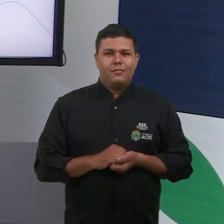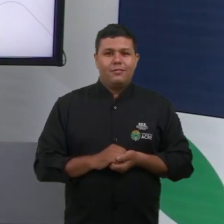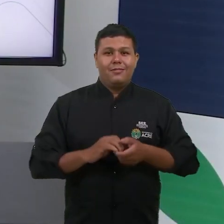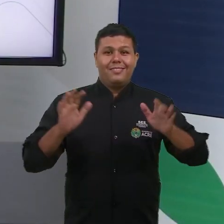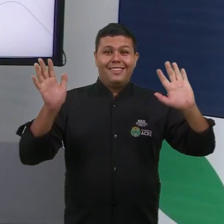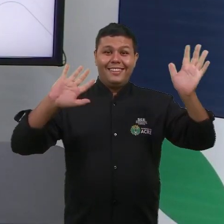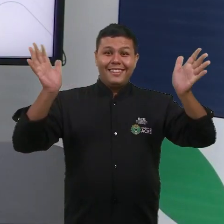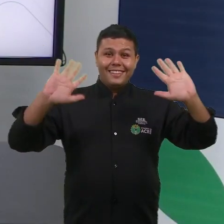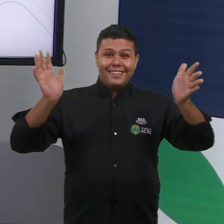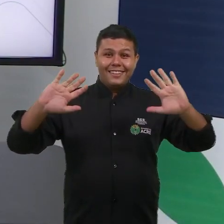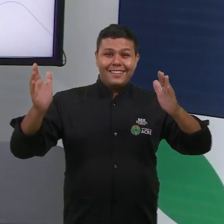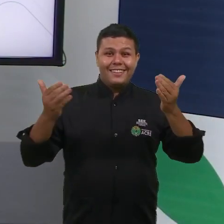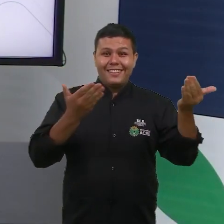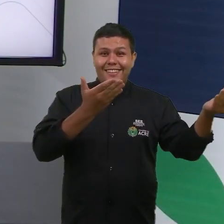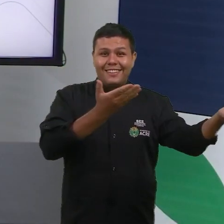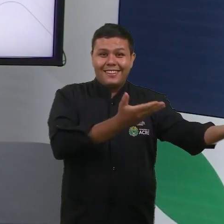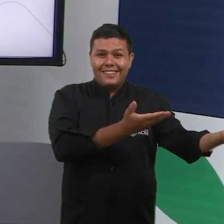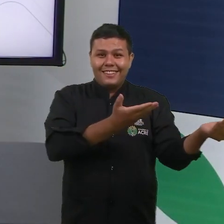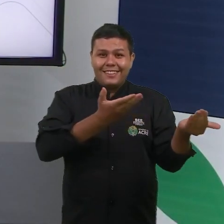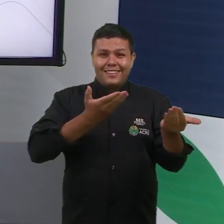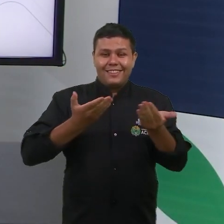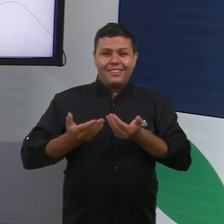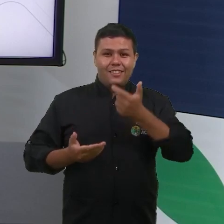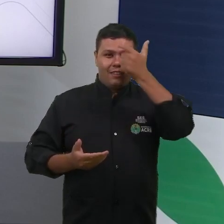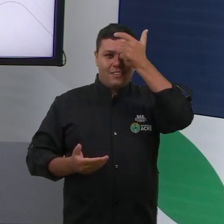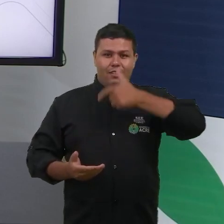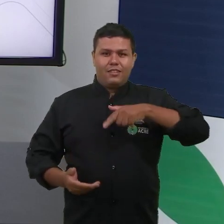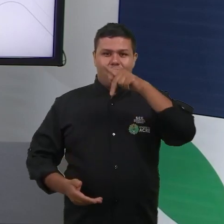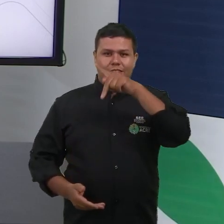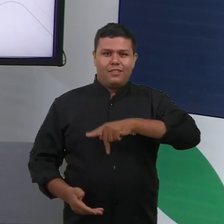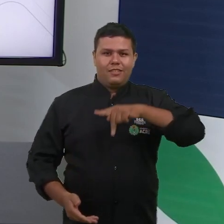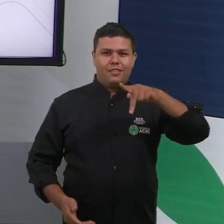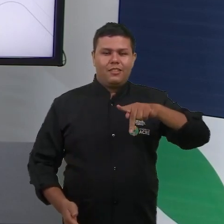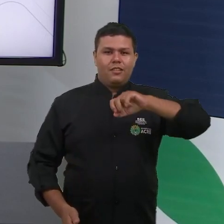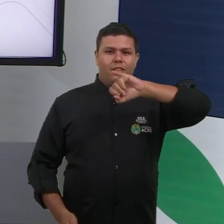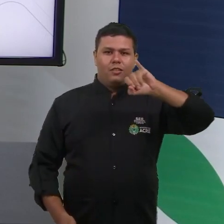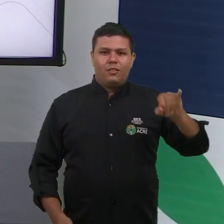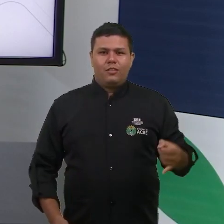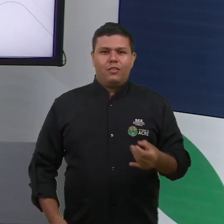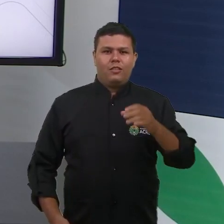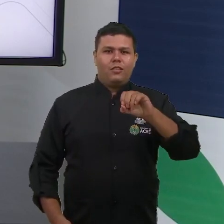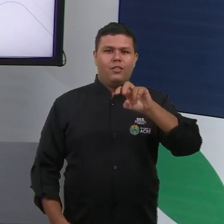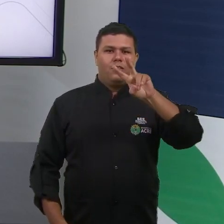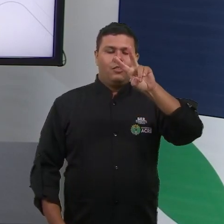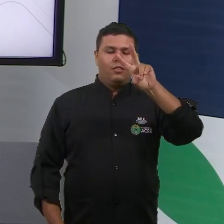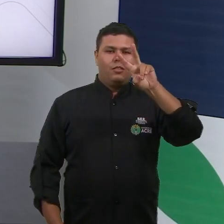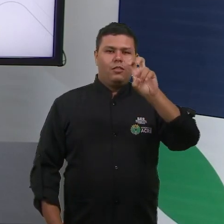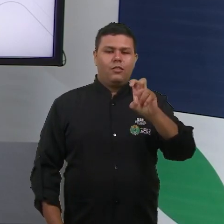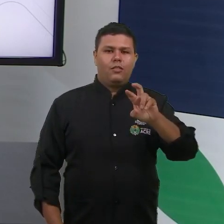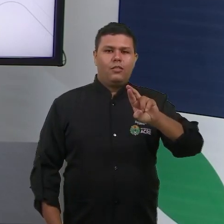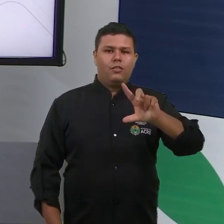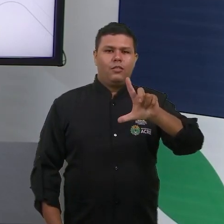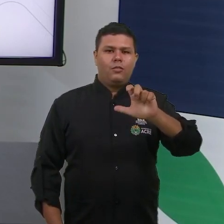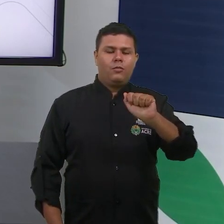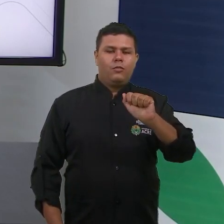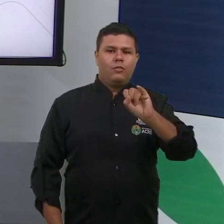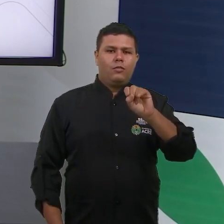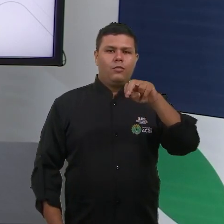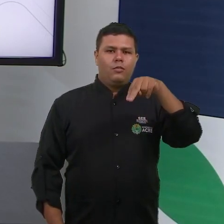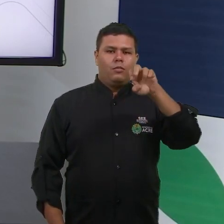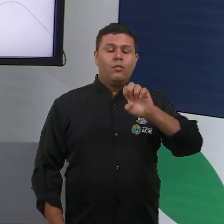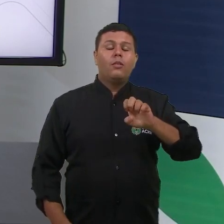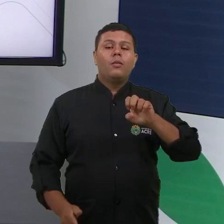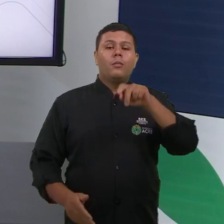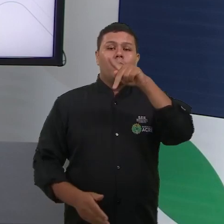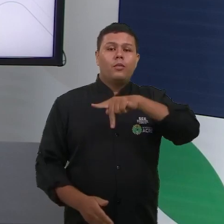Olá, pessoal, seja muito bem-vindo. Eu sou a professora Joverlaine, professora de Biologia, e a gente vai falar hoje,